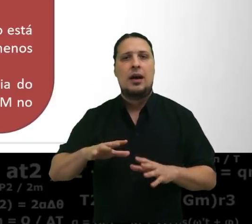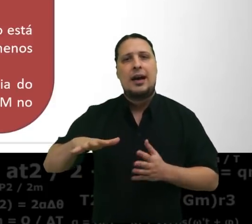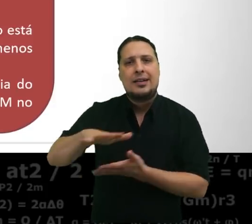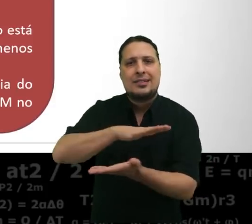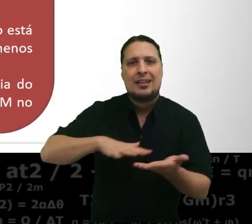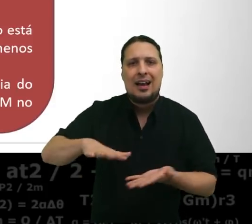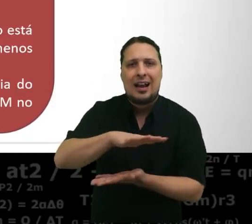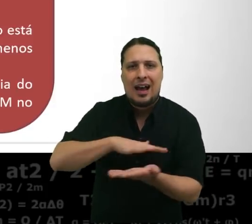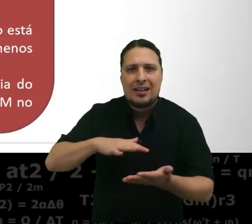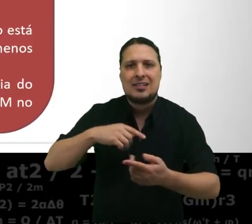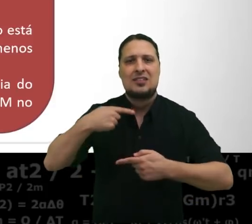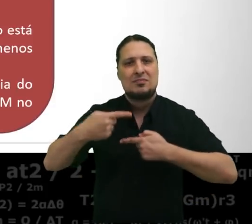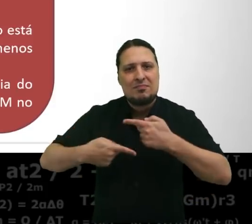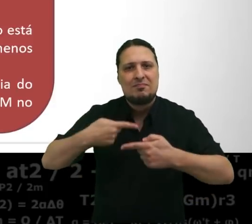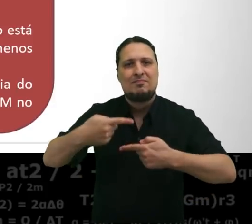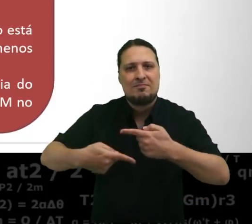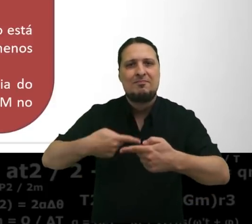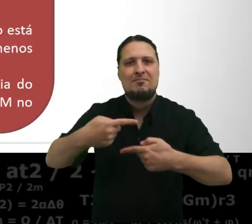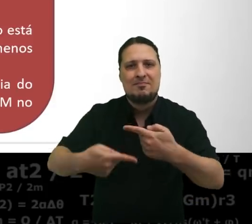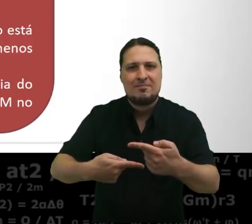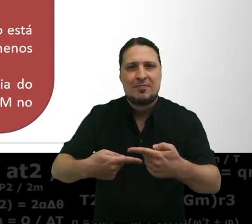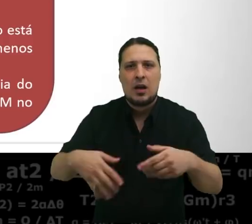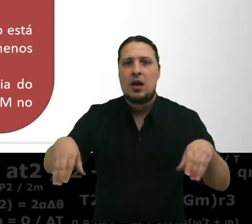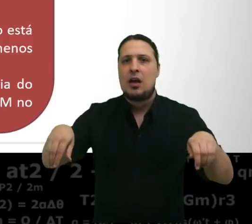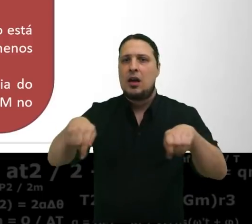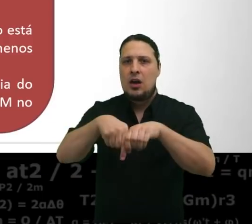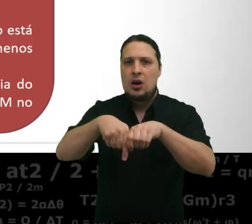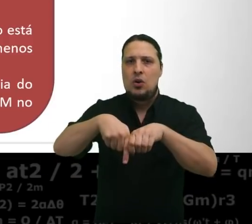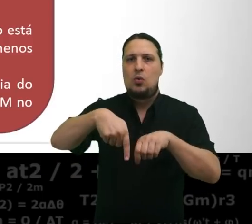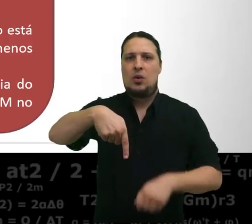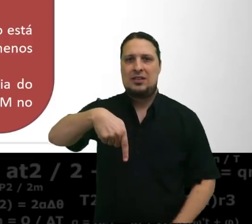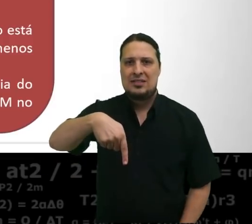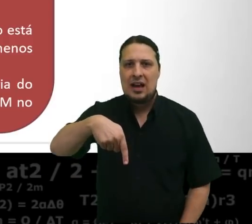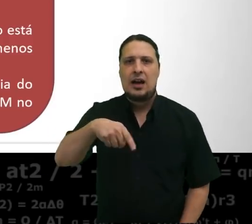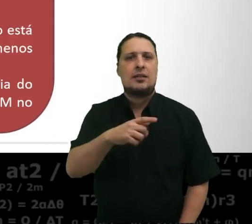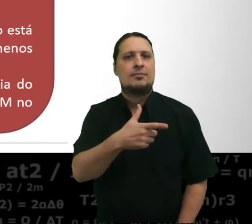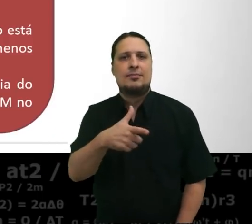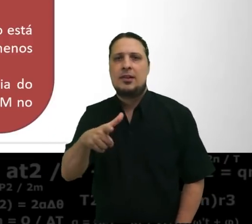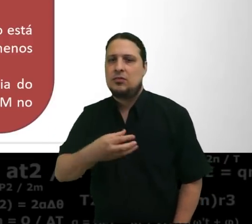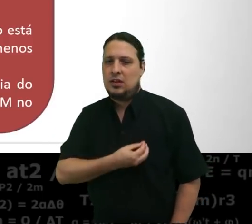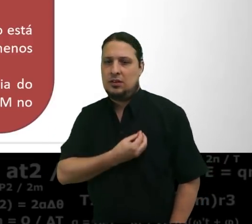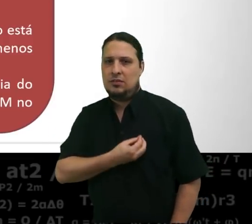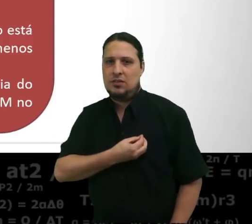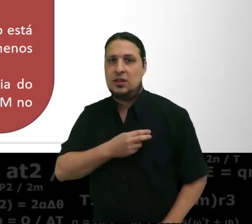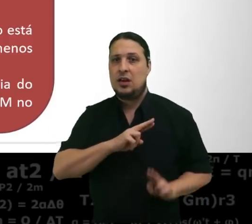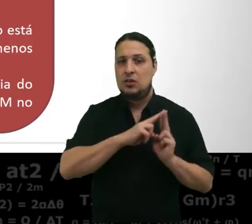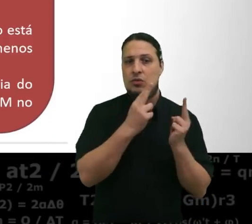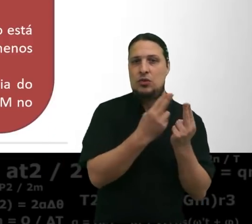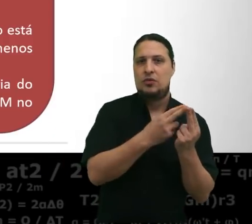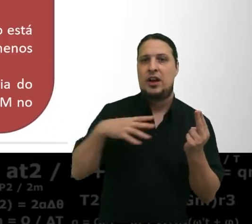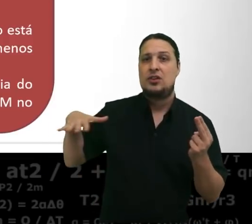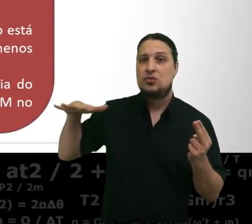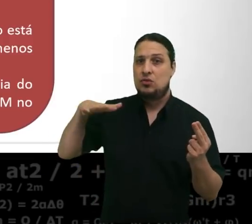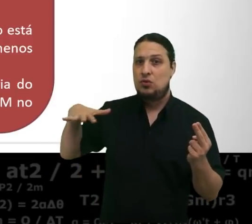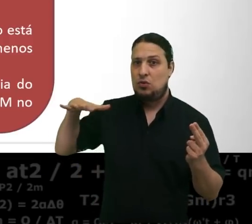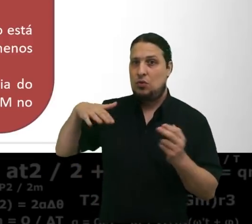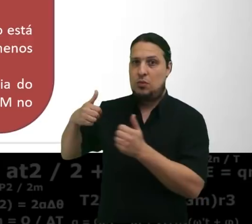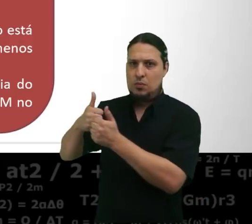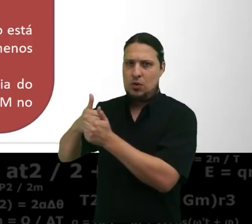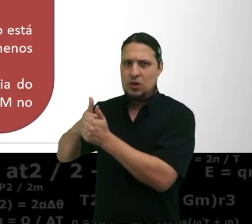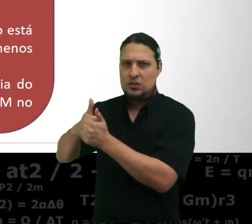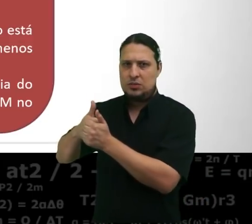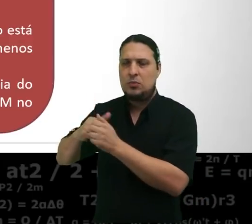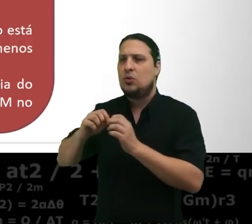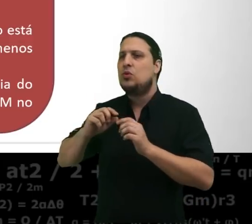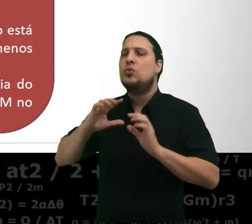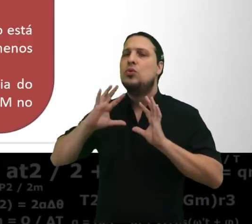é que o número de galáxias ativas observadas ao longo da história do universo é tal que toda galáxia massiva deve possuir